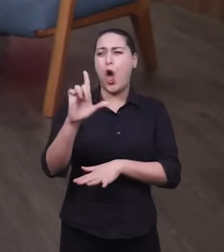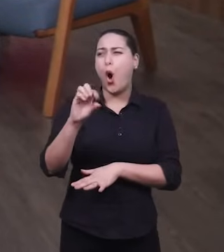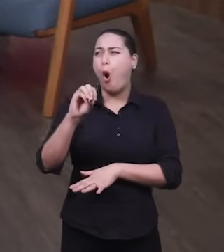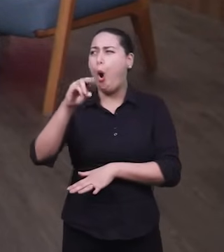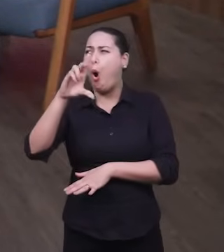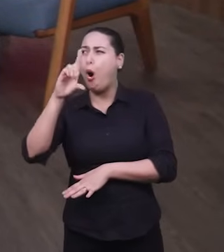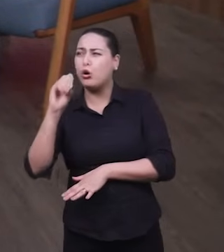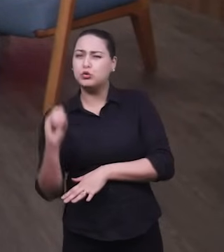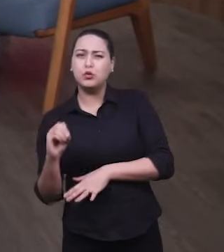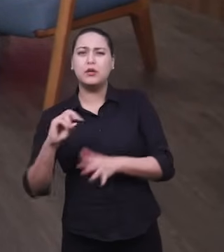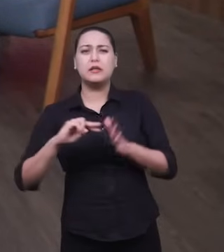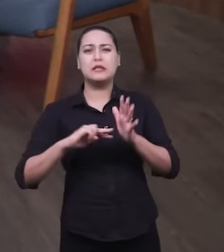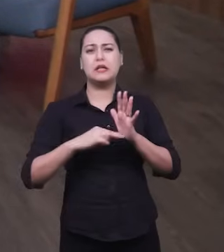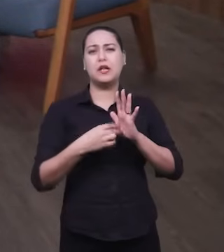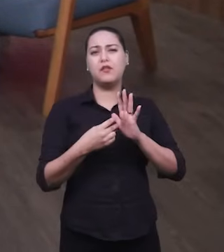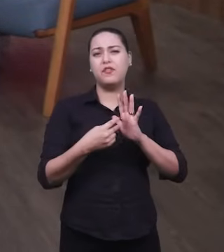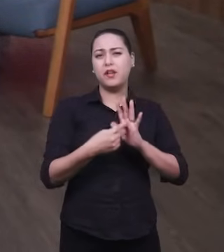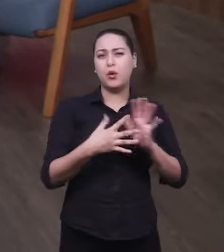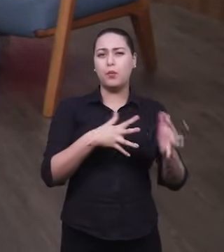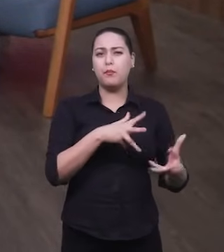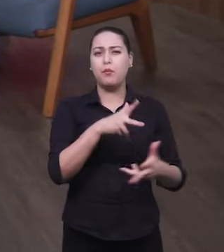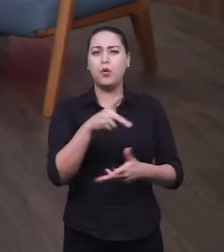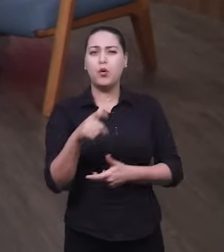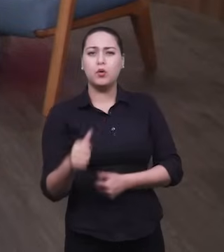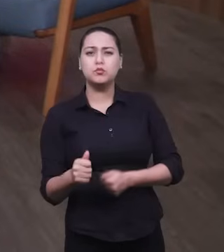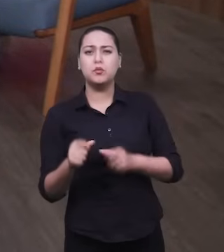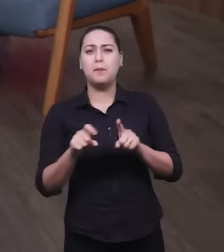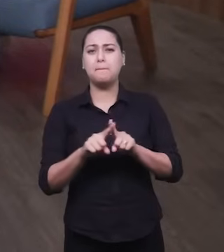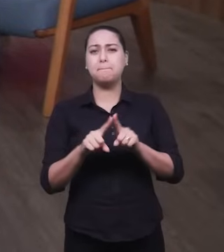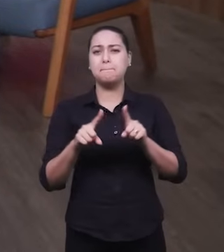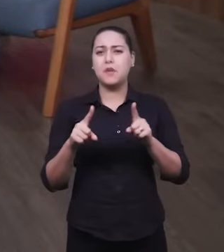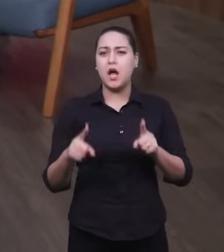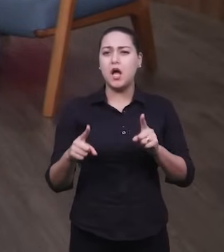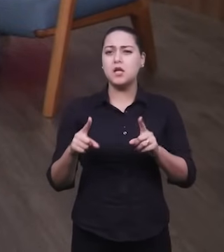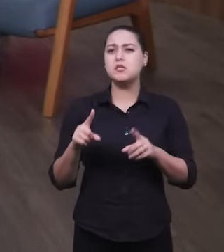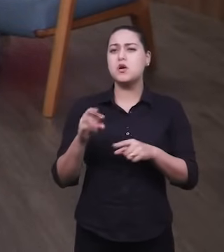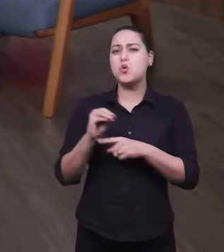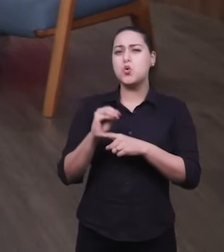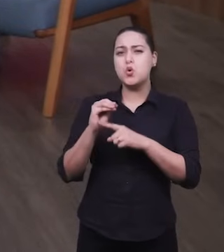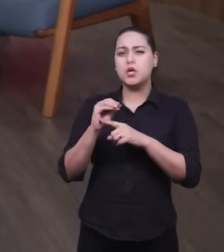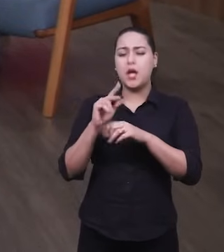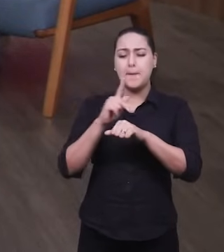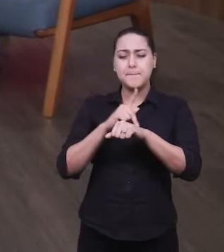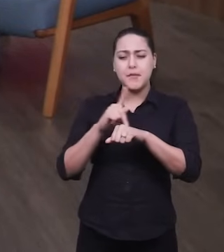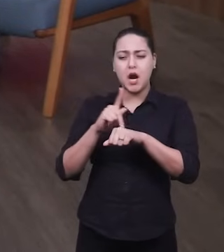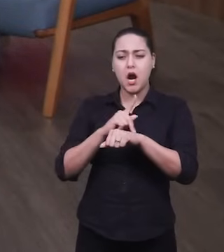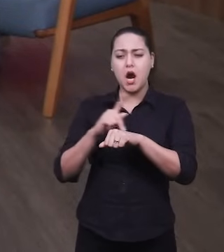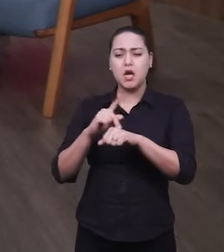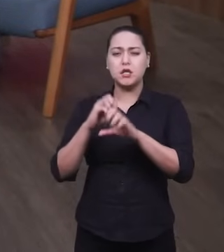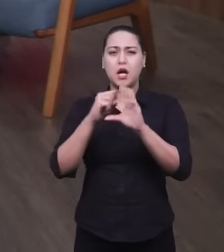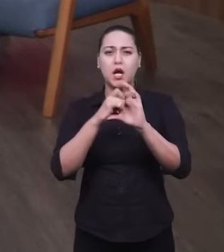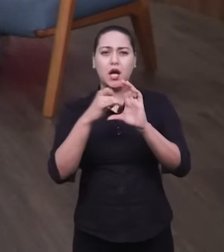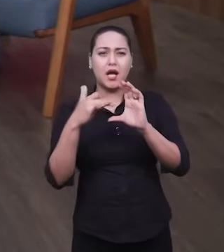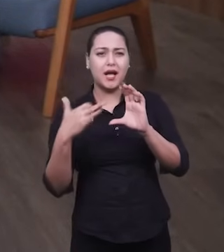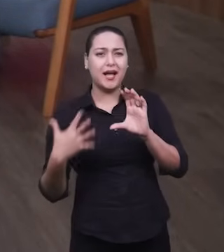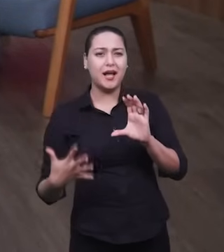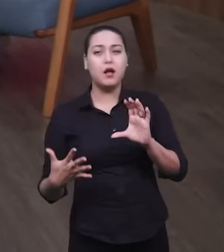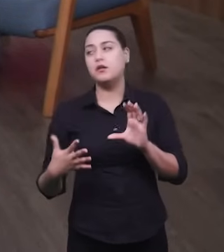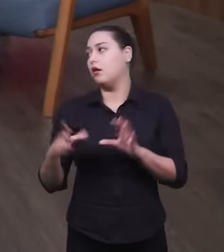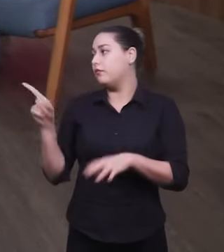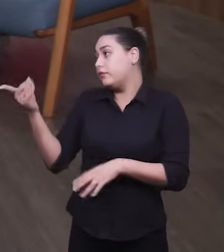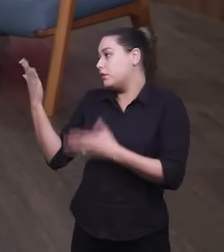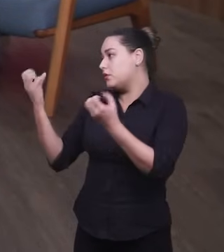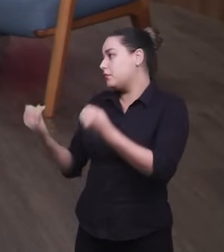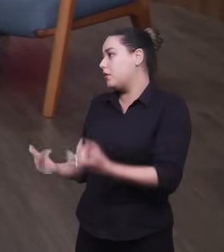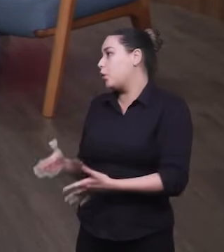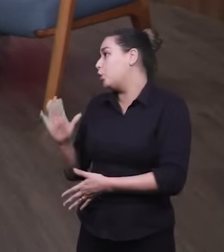lodo, que fala do mundo, mas ele preserva a sua brancura, a sua característica. Isso